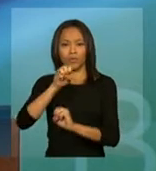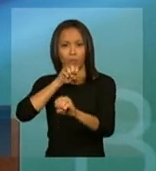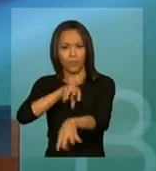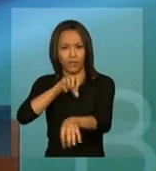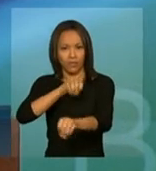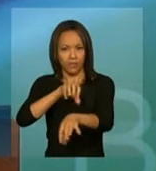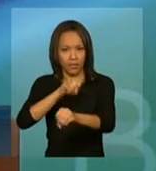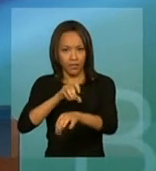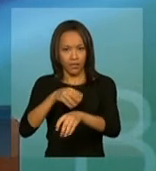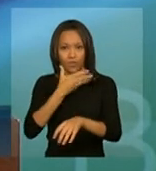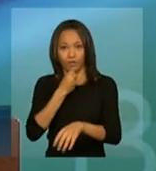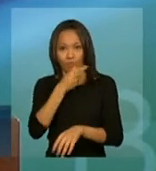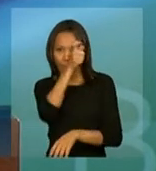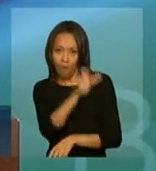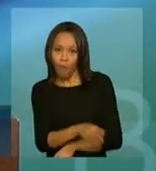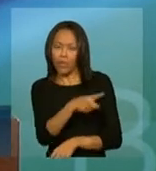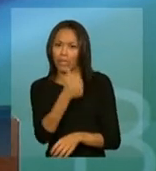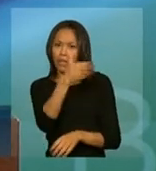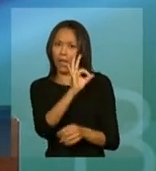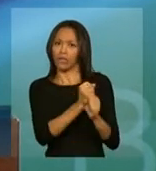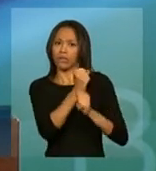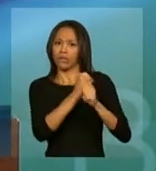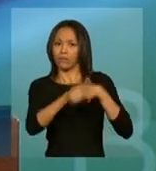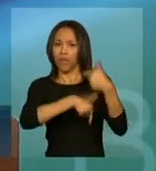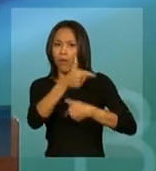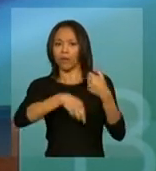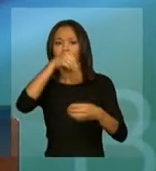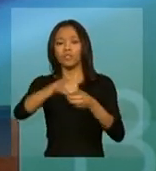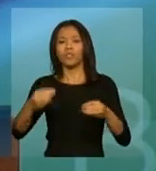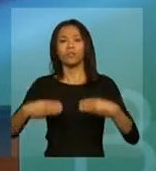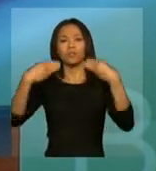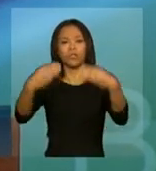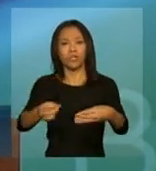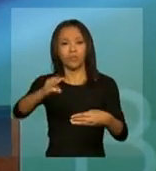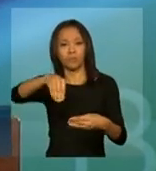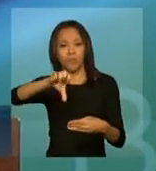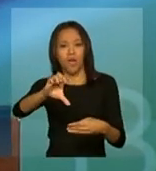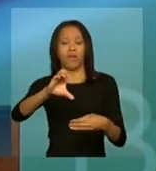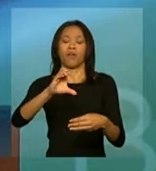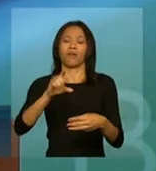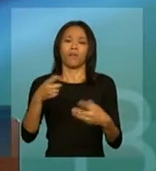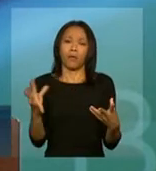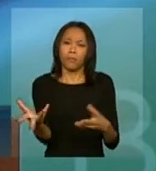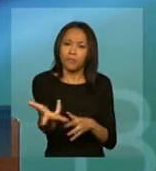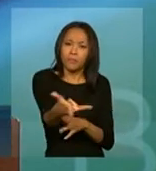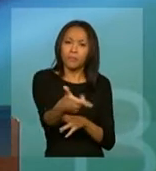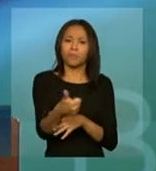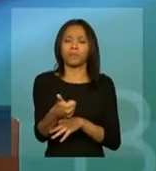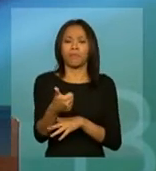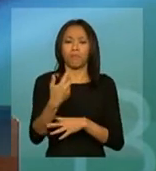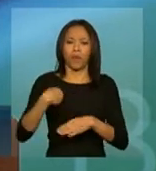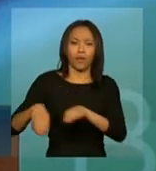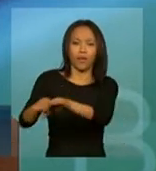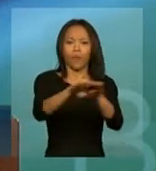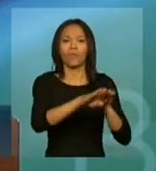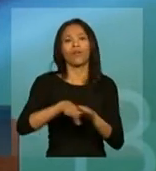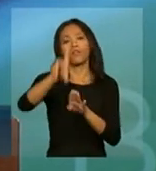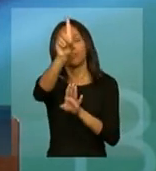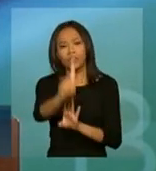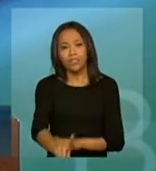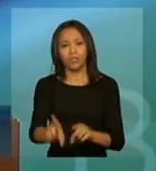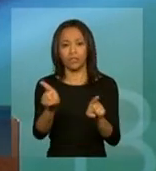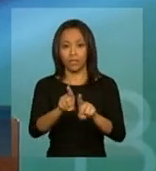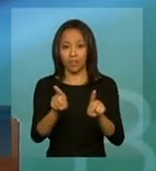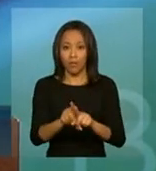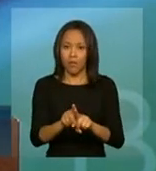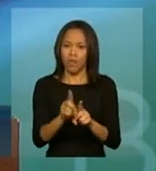público que dedicou 10 anos ao nosso MEC, estratégico para a competitividade do país, para o aperfeiçoamento da nossa democracia e para a